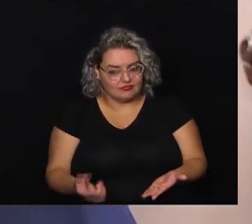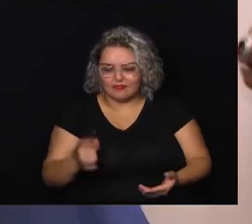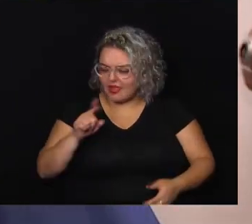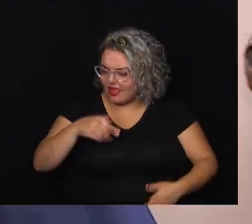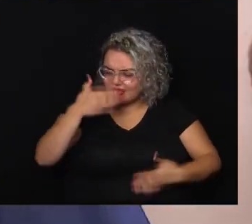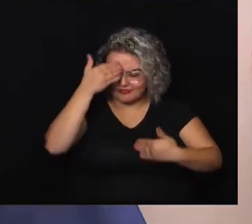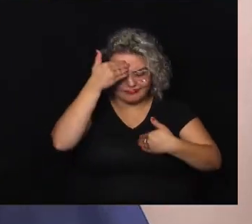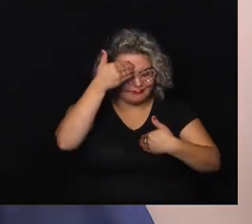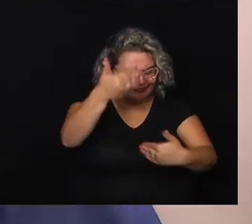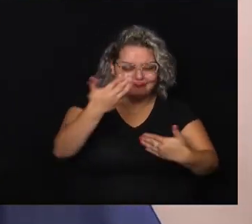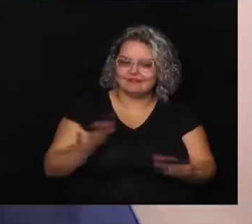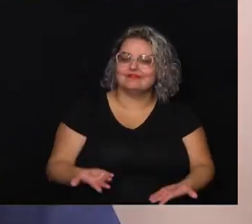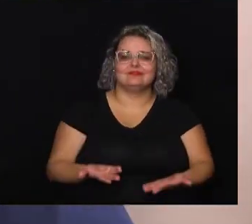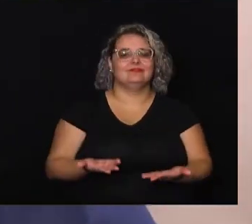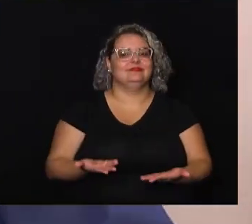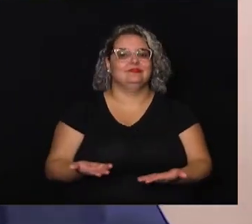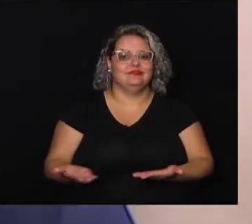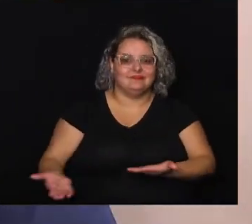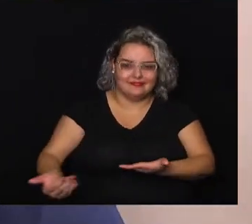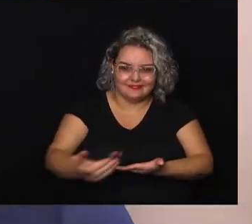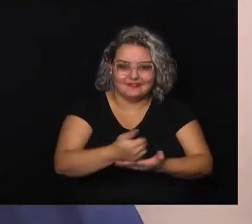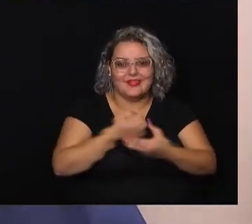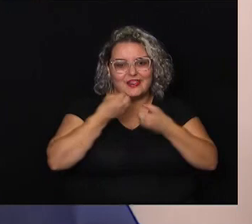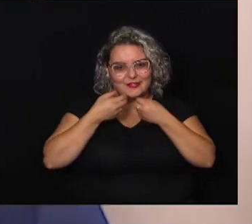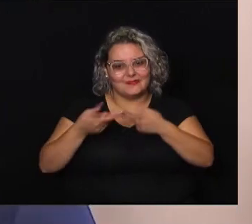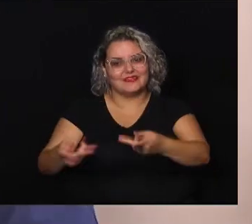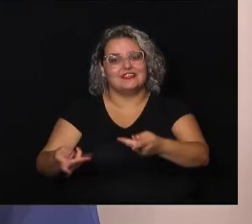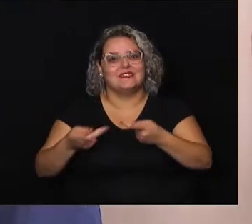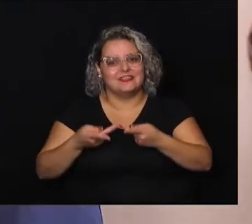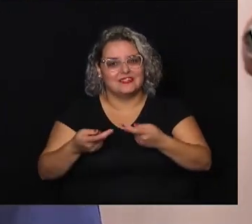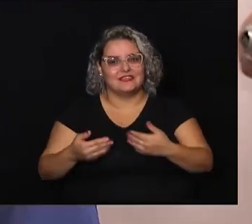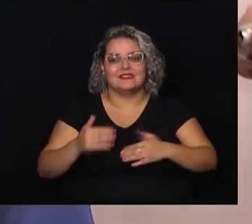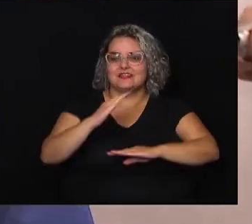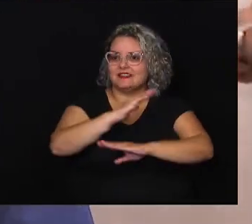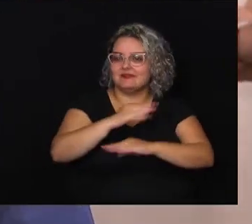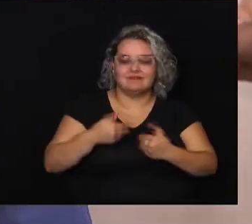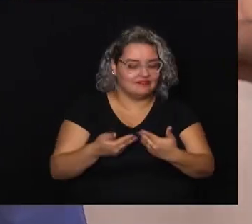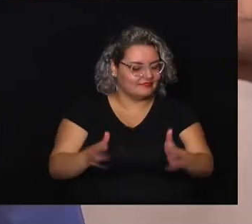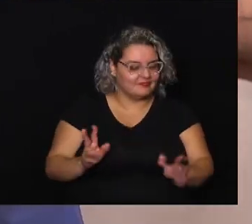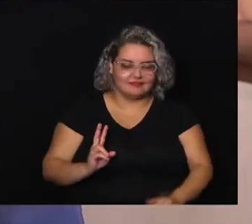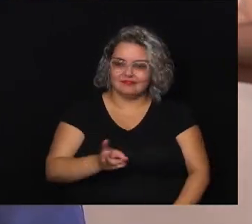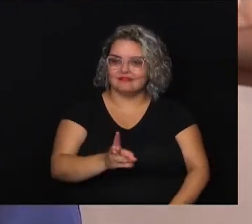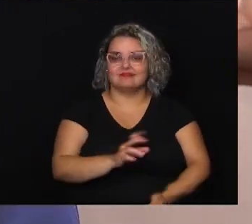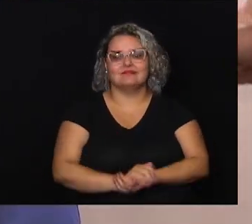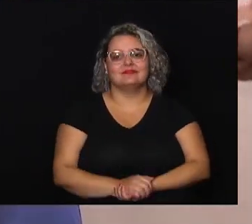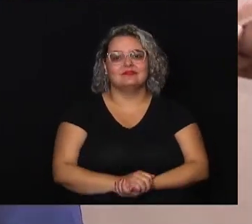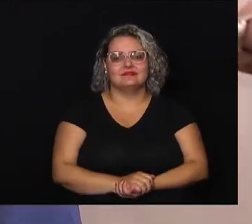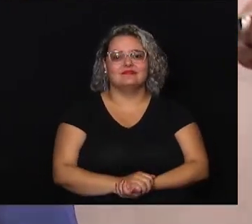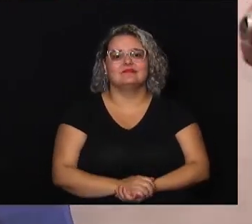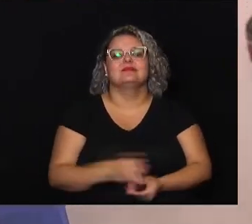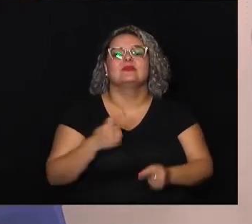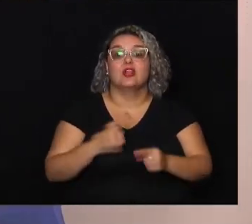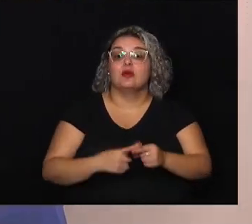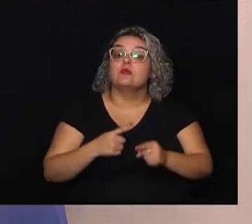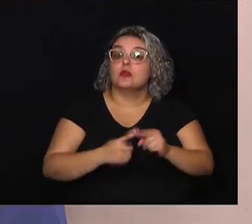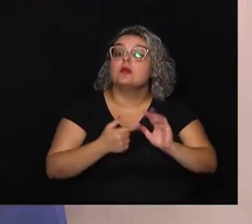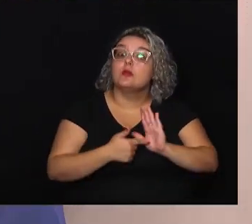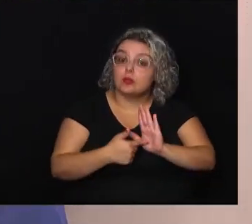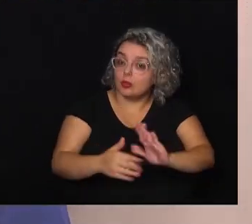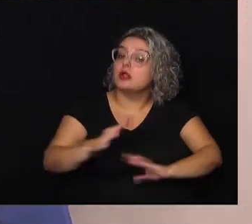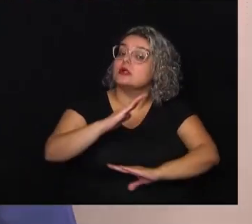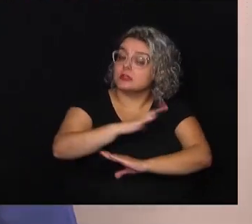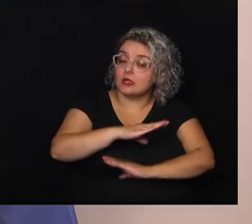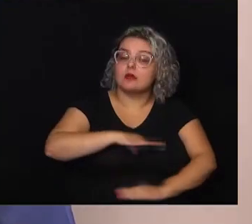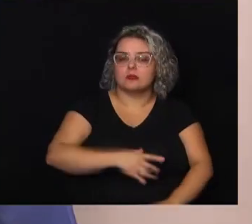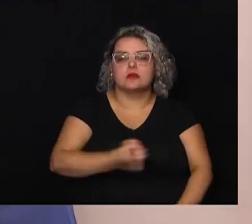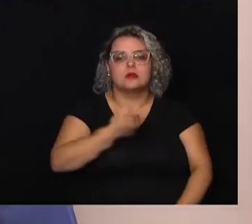gratificante. Então eu vim acolhê-los, né, dar as boas-vindas e colocar a Câmara à disposição porque isso demonstra que a Câmara de